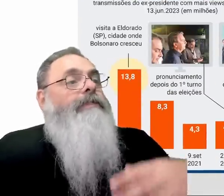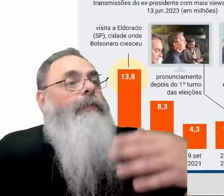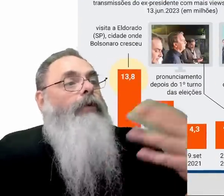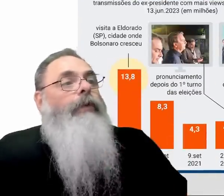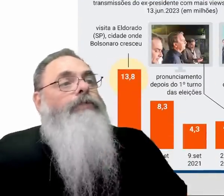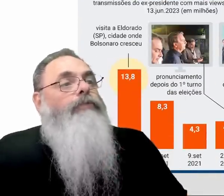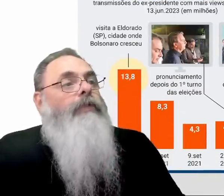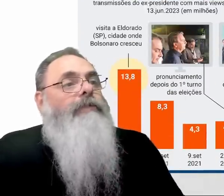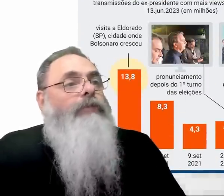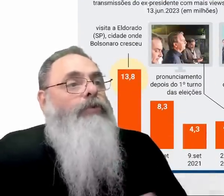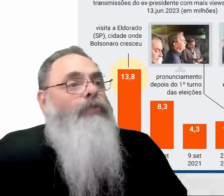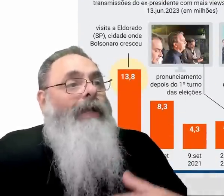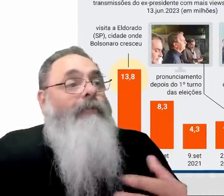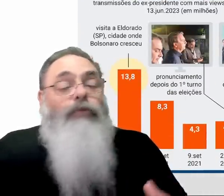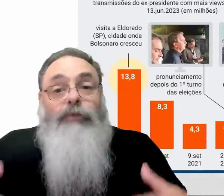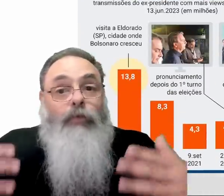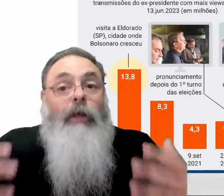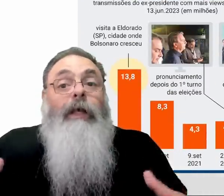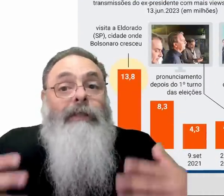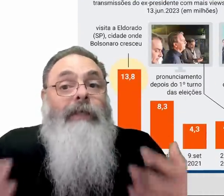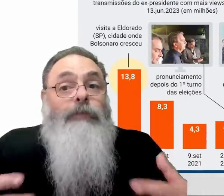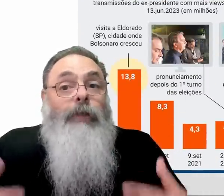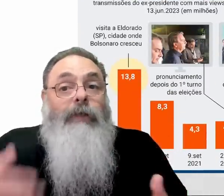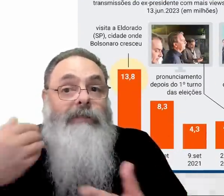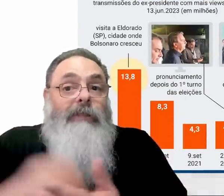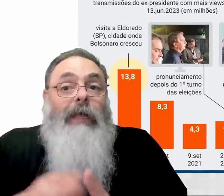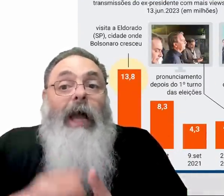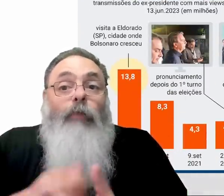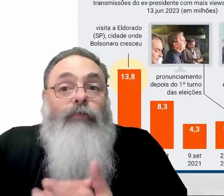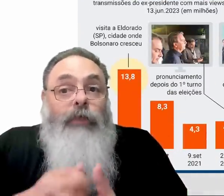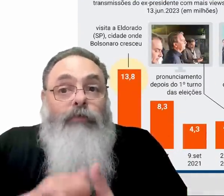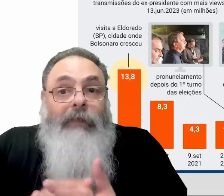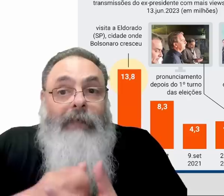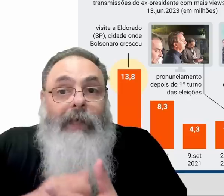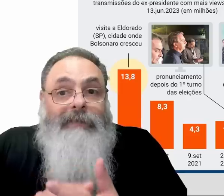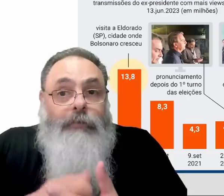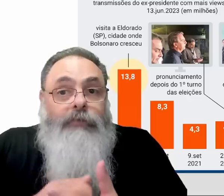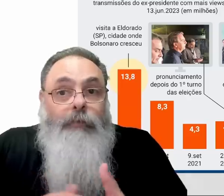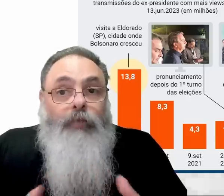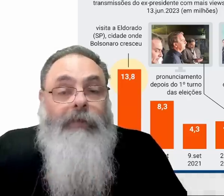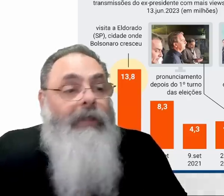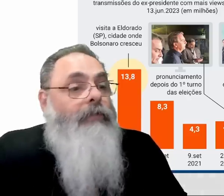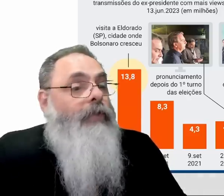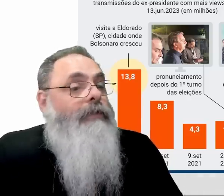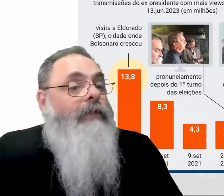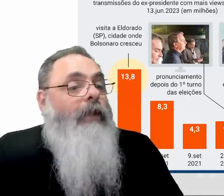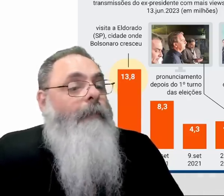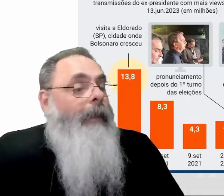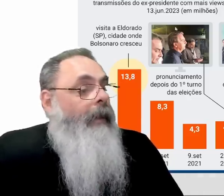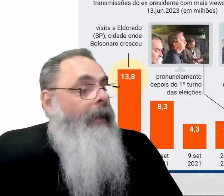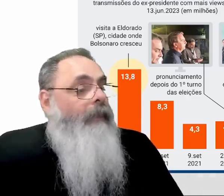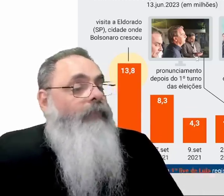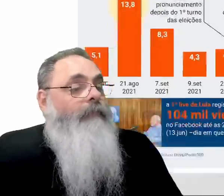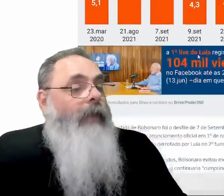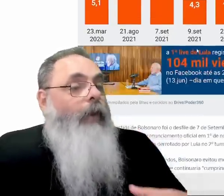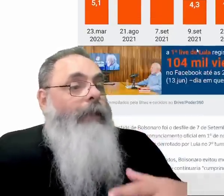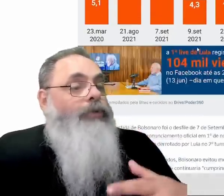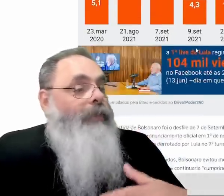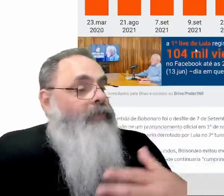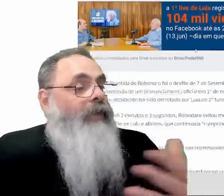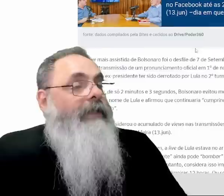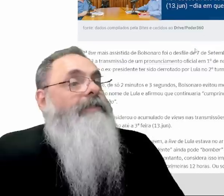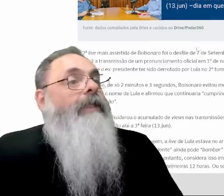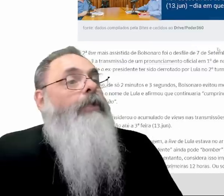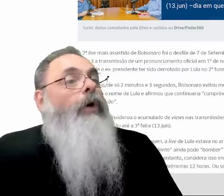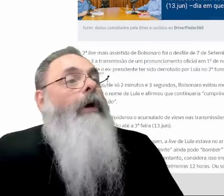teve 13 milhões de visualizações numa Live só isso 13 milhões ao vivo ali acesso simultâneos e coisa e tal enfim realmente